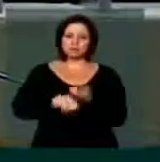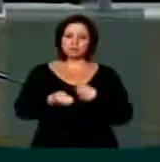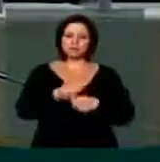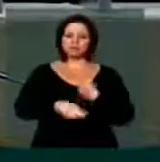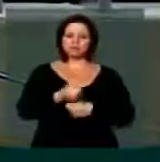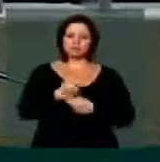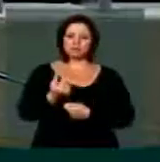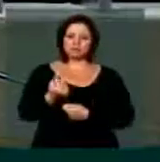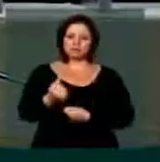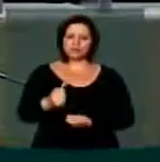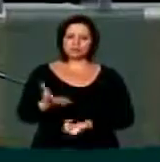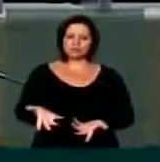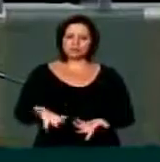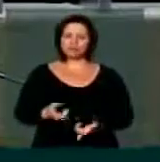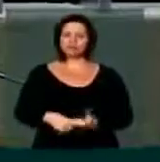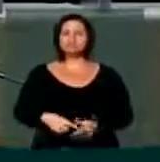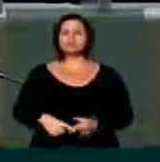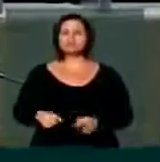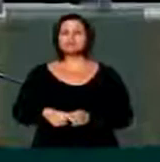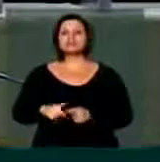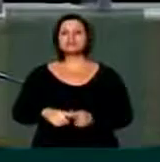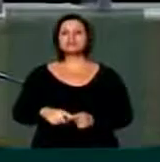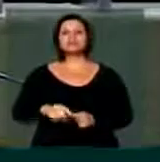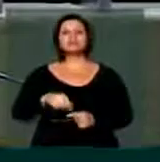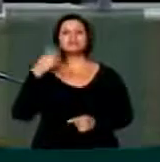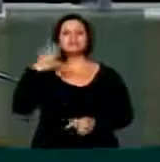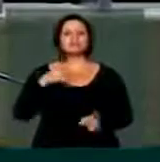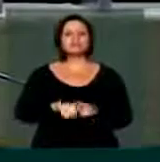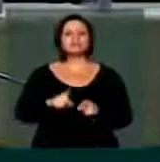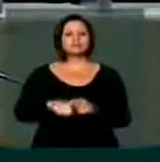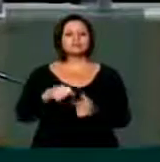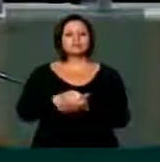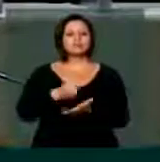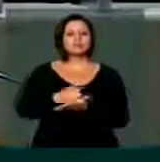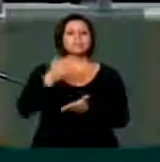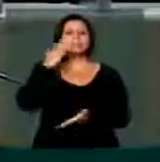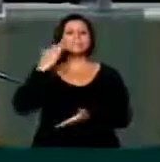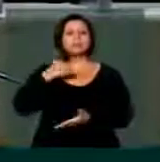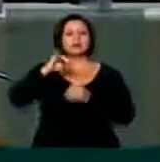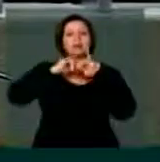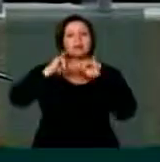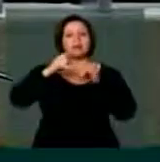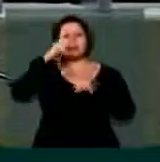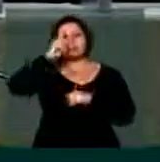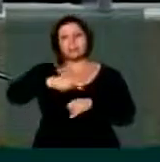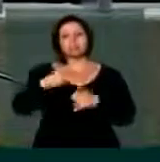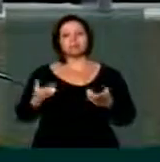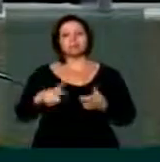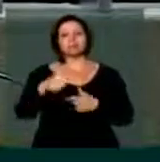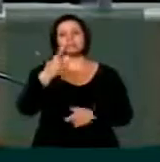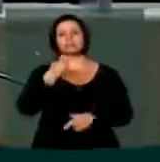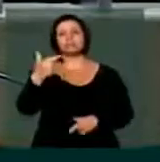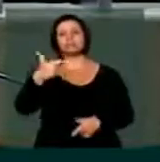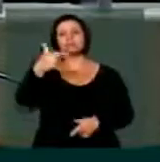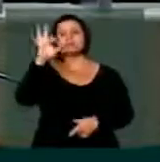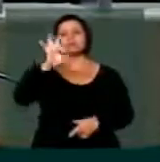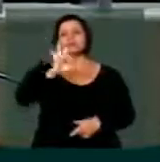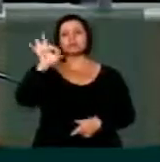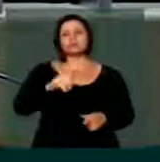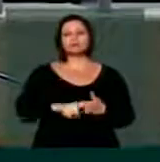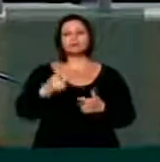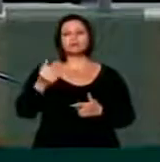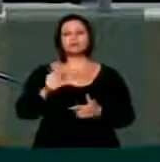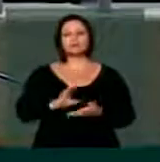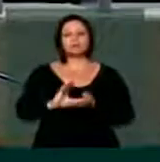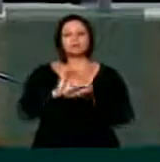capital financeiro. A política monetária aqui é ditada pelos bancos no nosso país. 42%